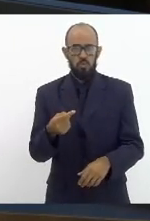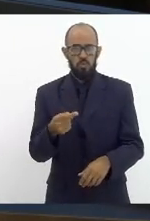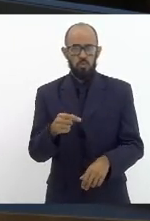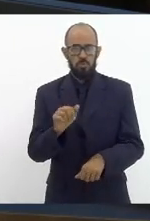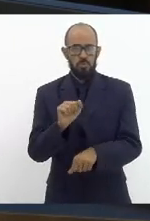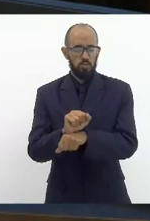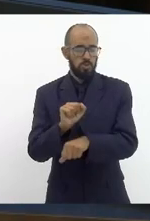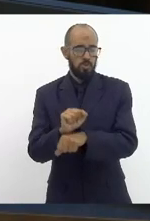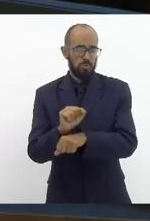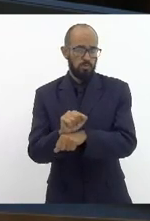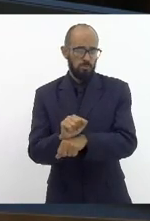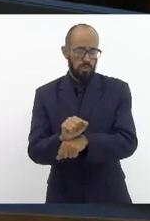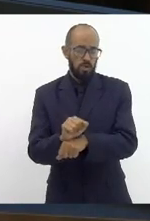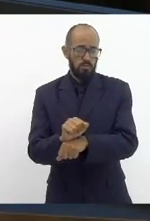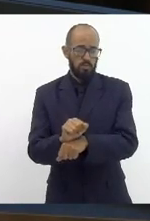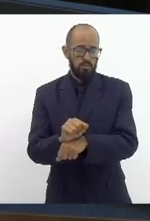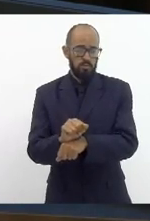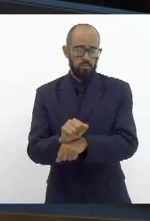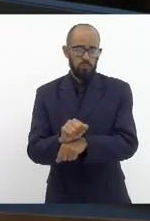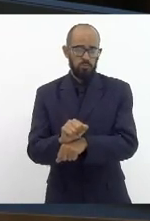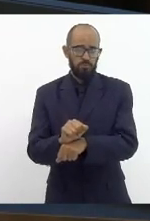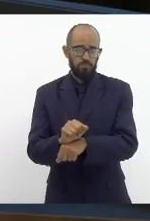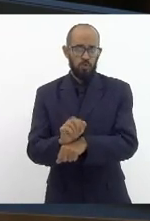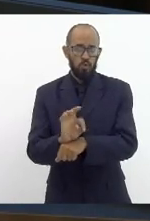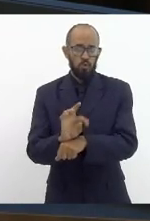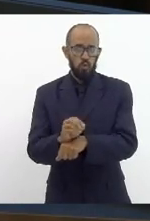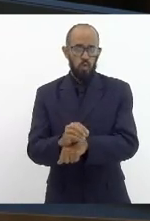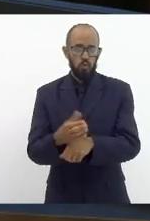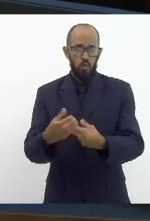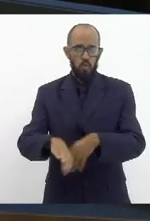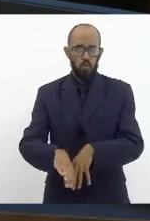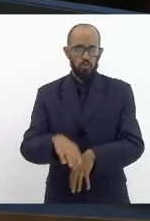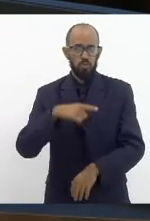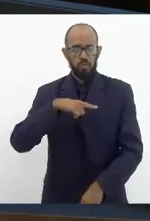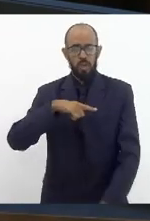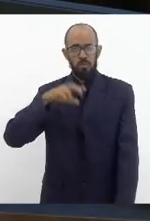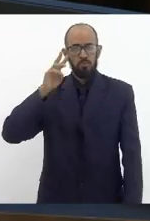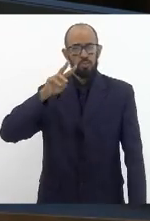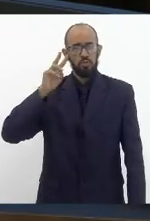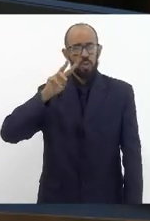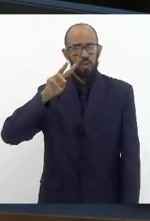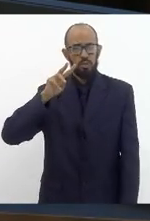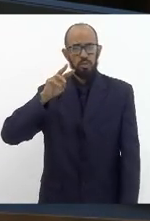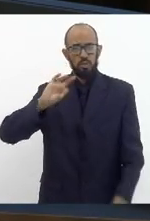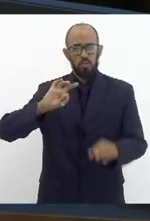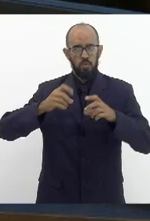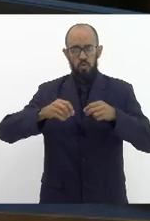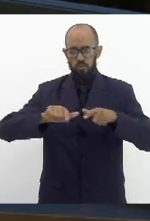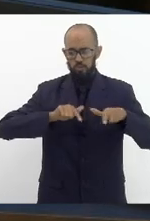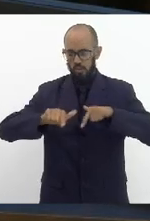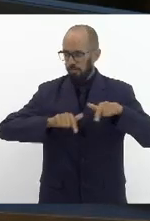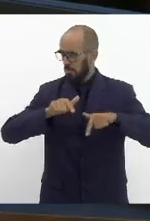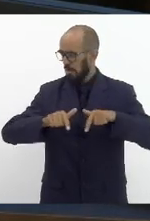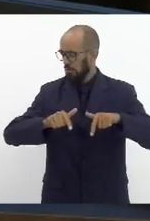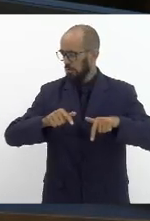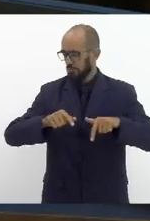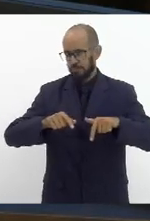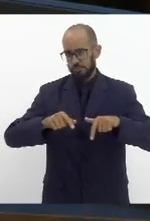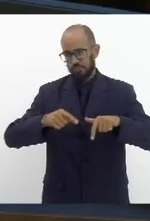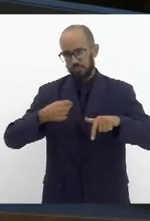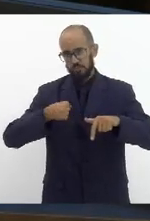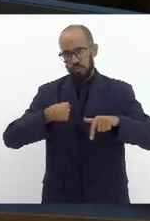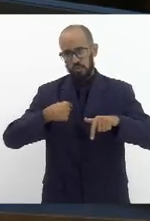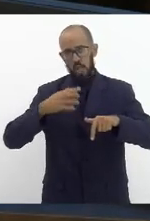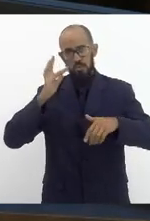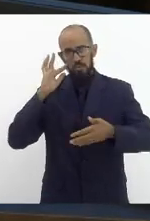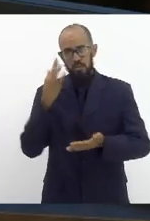Óbvio que todo concurso tem uma história. Todo trabalho para que a gente tenha êxito, como eu tenho convicção que a gente vai ter no caso da